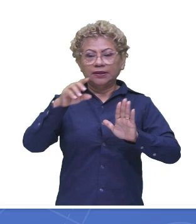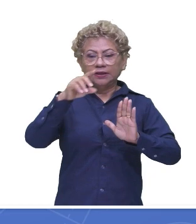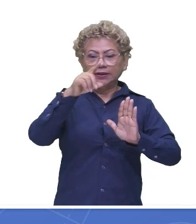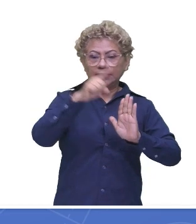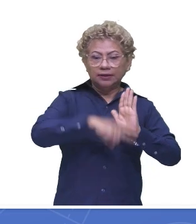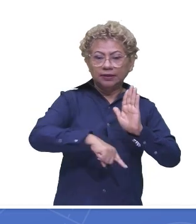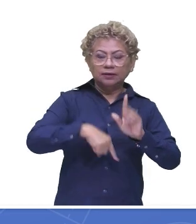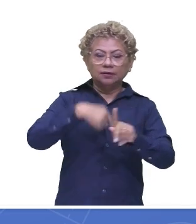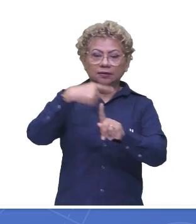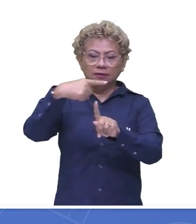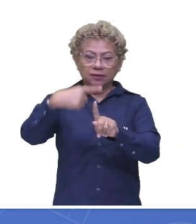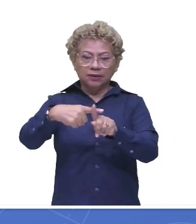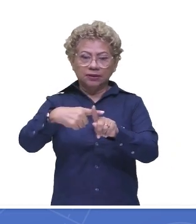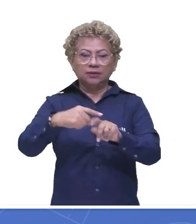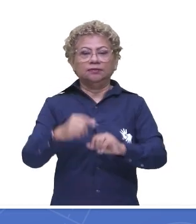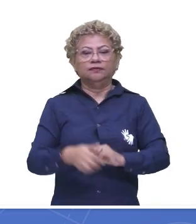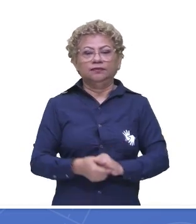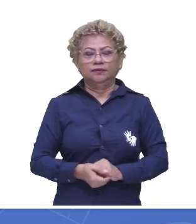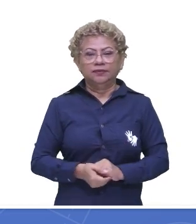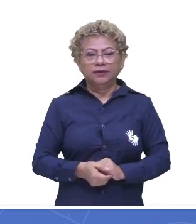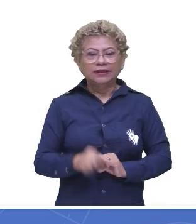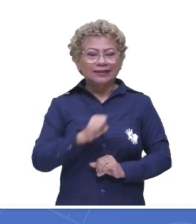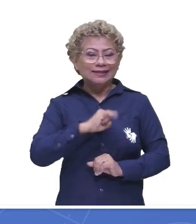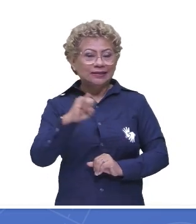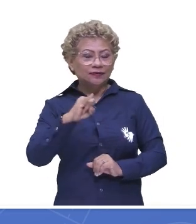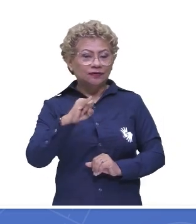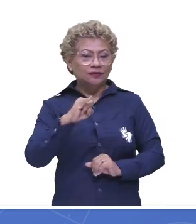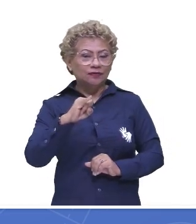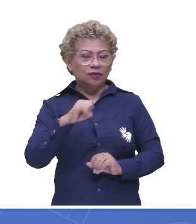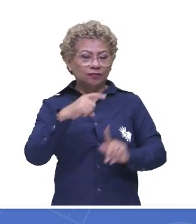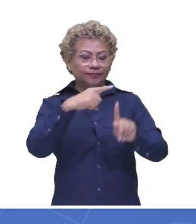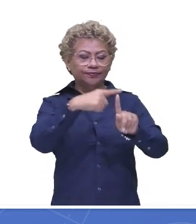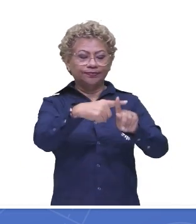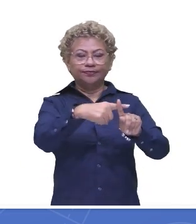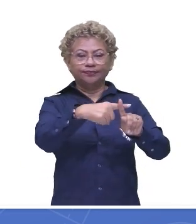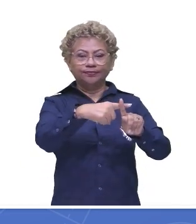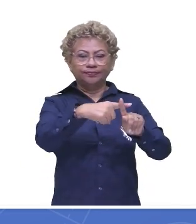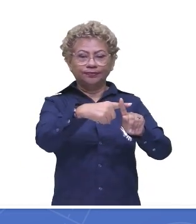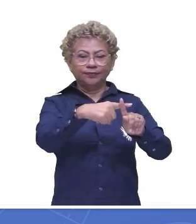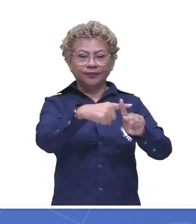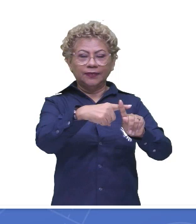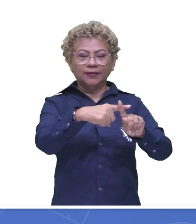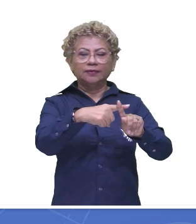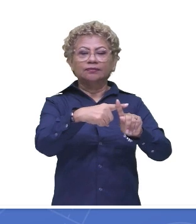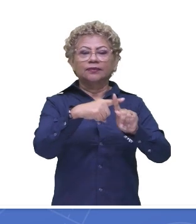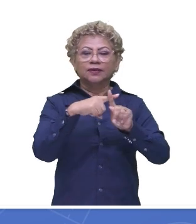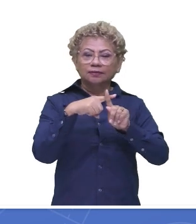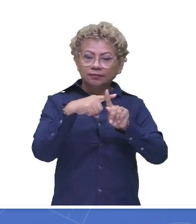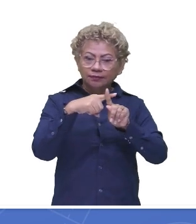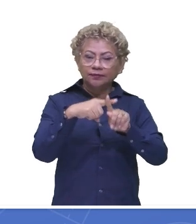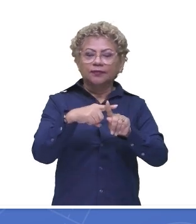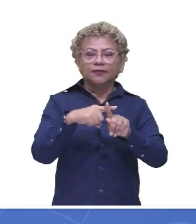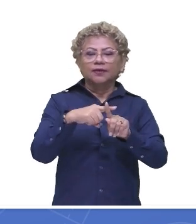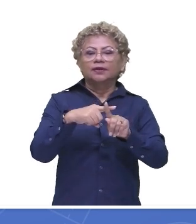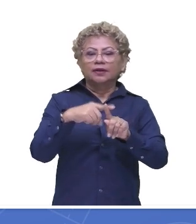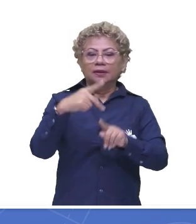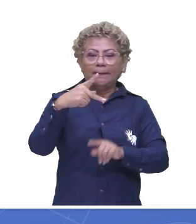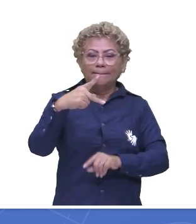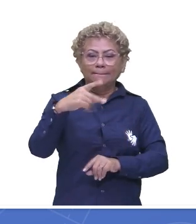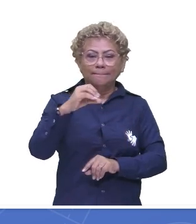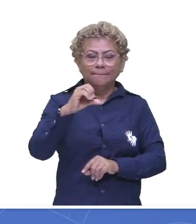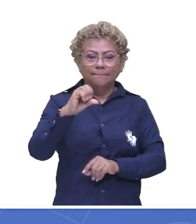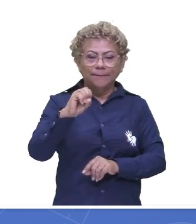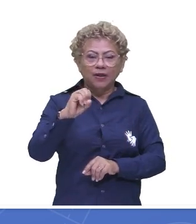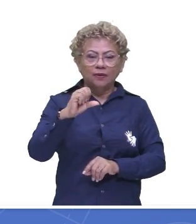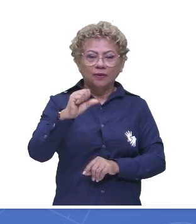for positivo, olha só, se for positivo, quer dizer que o corpo está recebendo calor. Beleza. Se